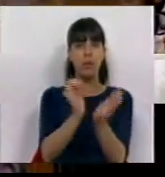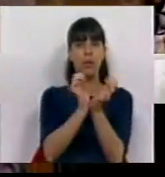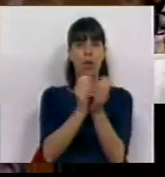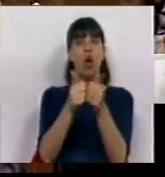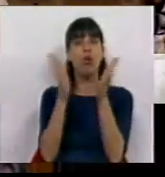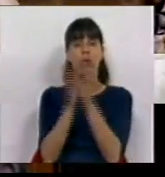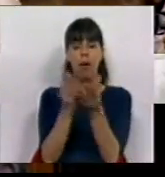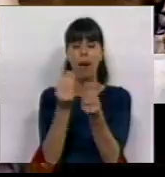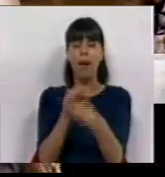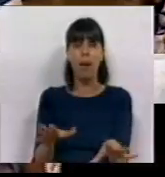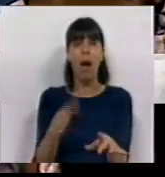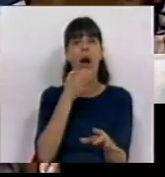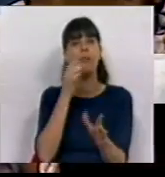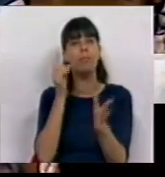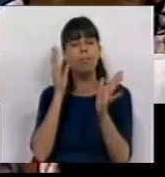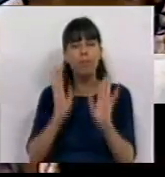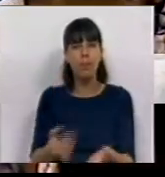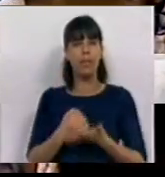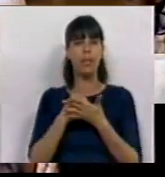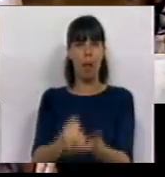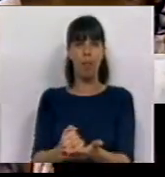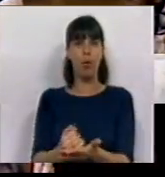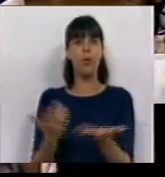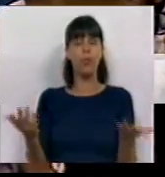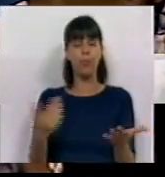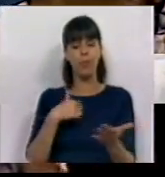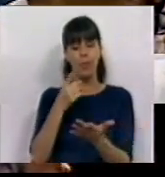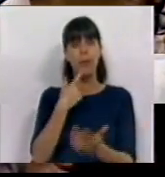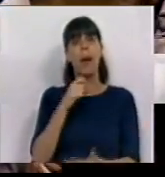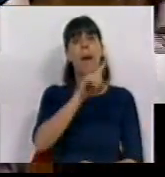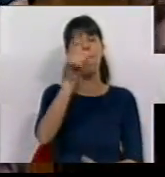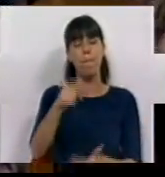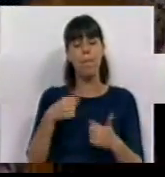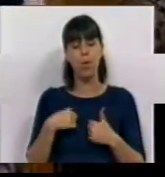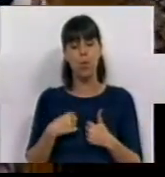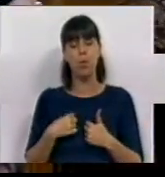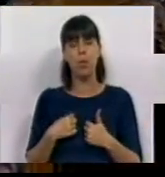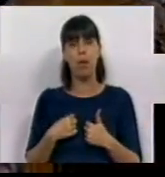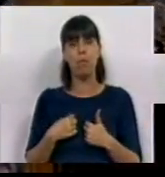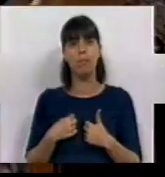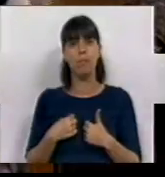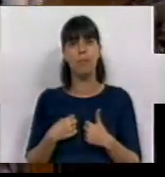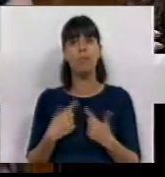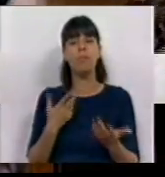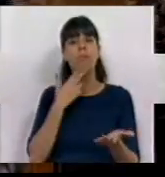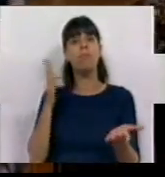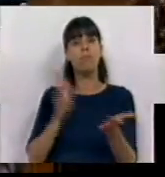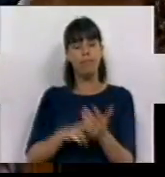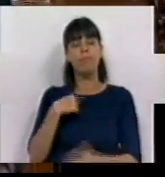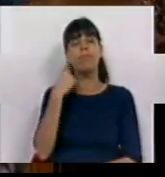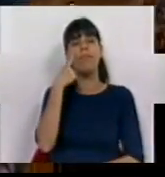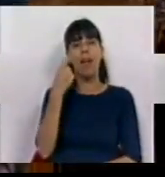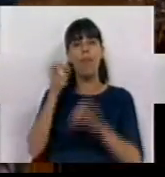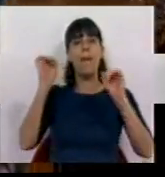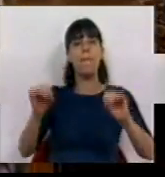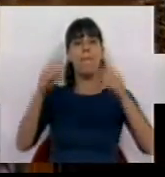escolar a todas as crianças que necessitem desse apoio. E por isso a pergunta que aqui lhe dizemos é, de facto, reconhecendo